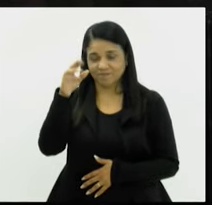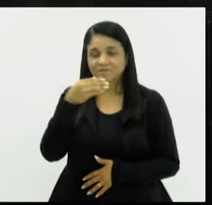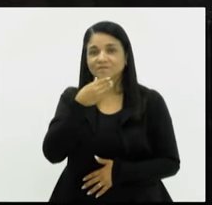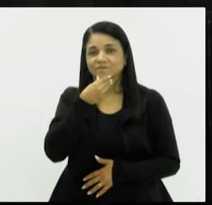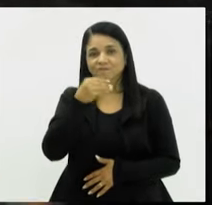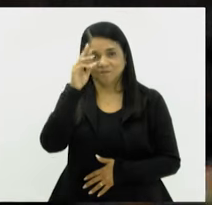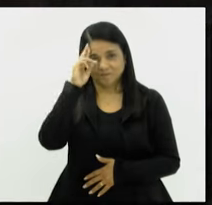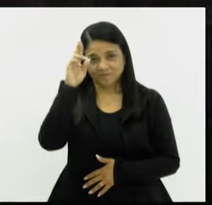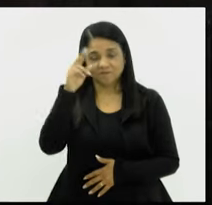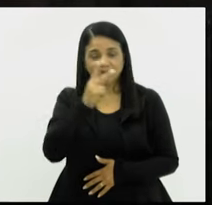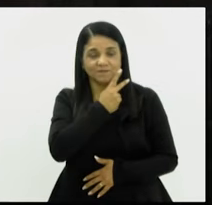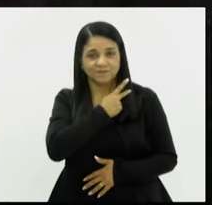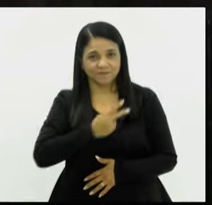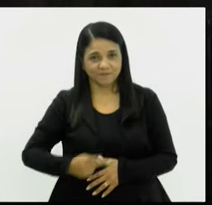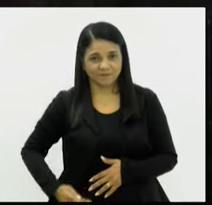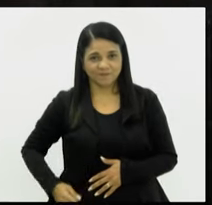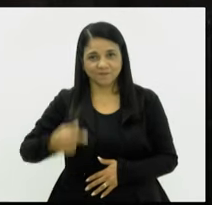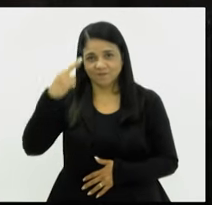Renata,